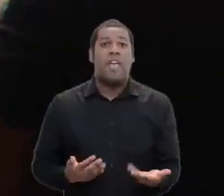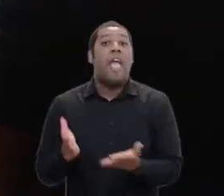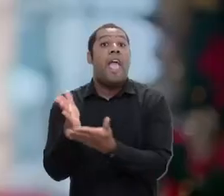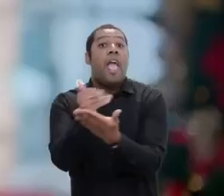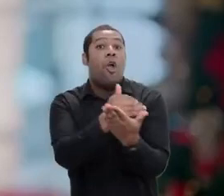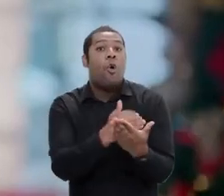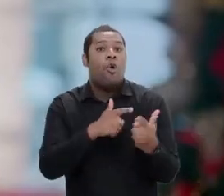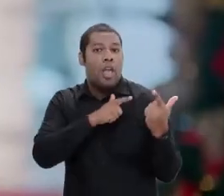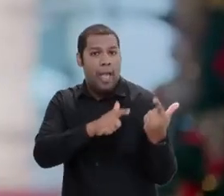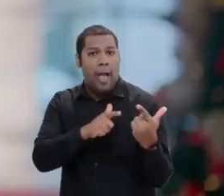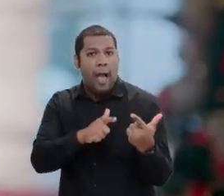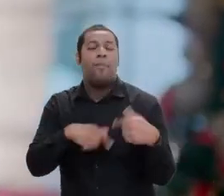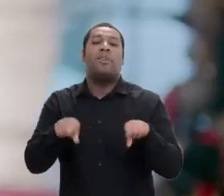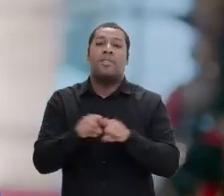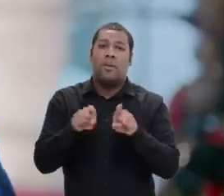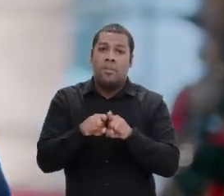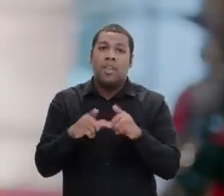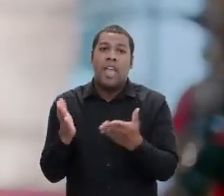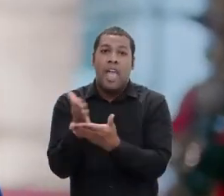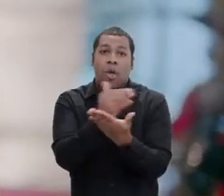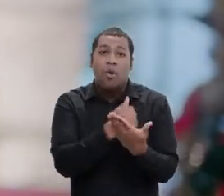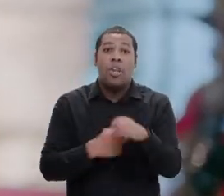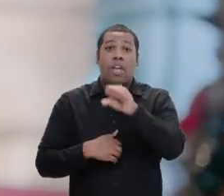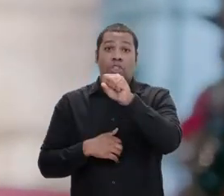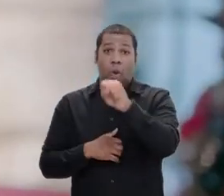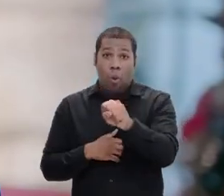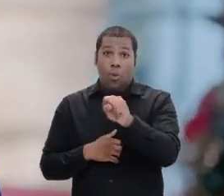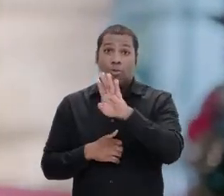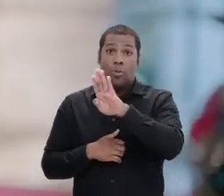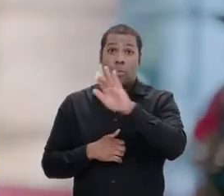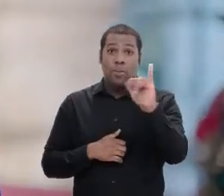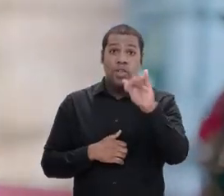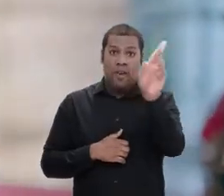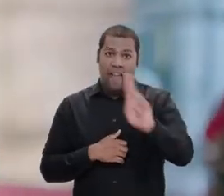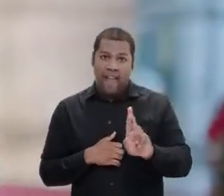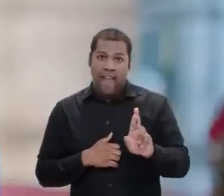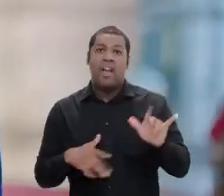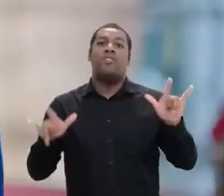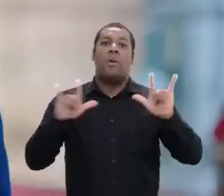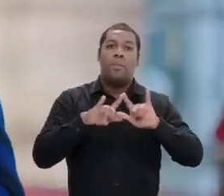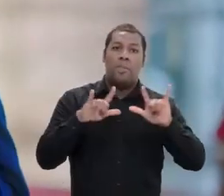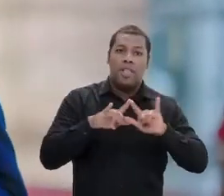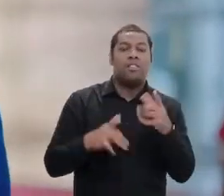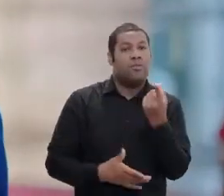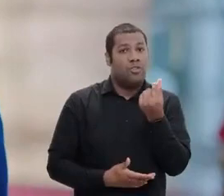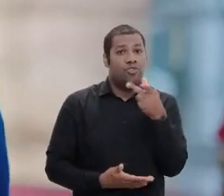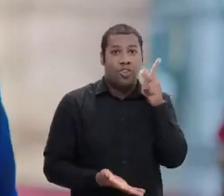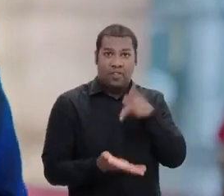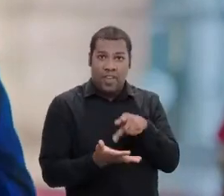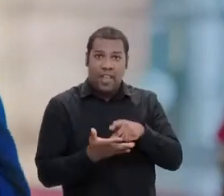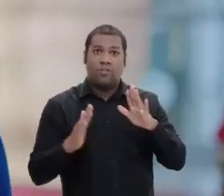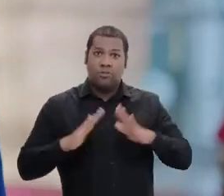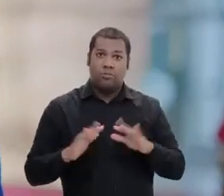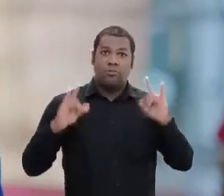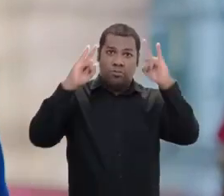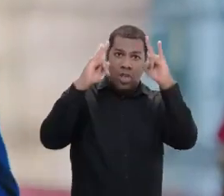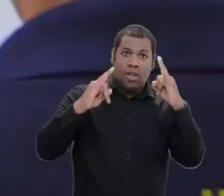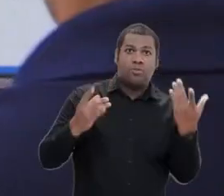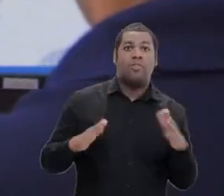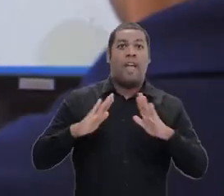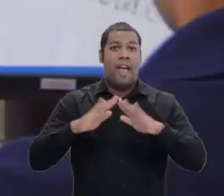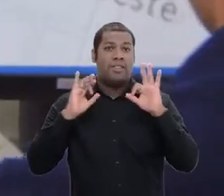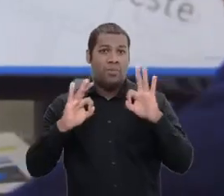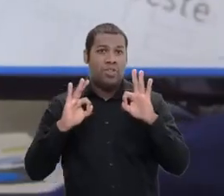armamento pesado, apreendemos 6 bilhões de reais em bens do narcotráfico, entre dinheiro vivo,